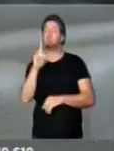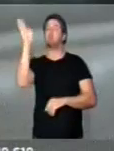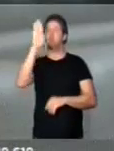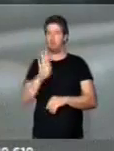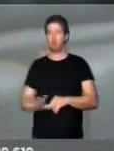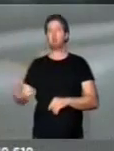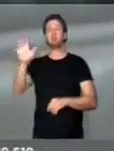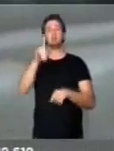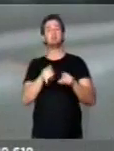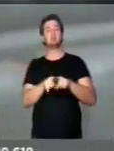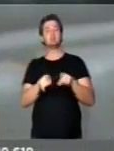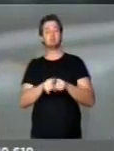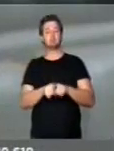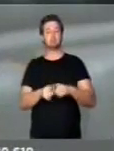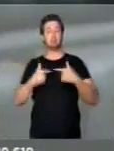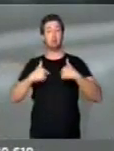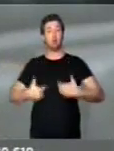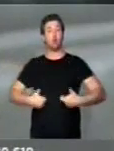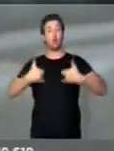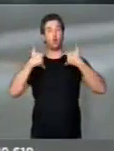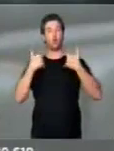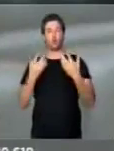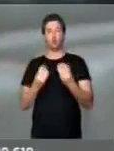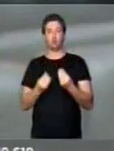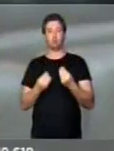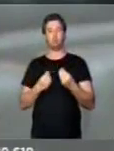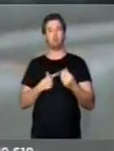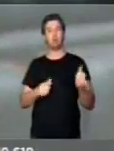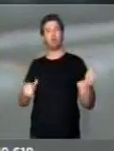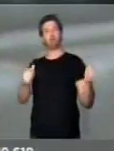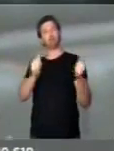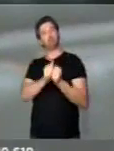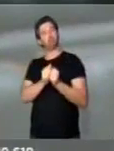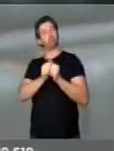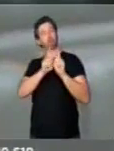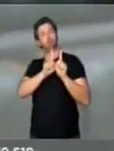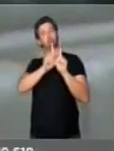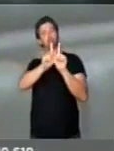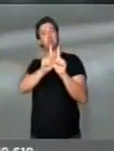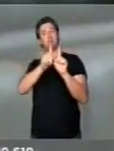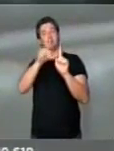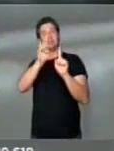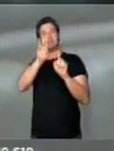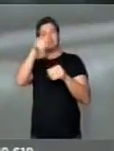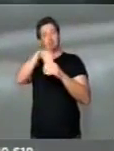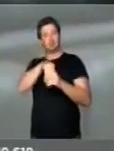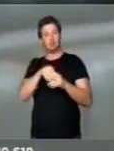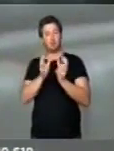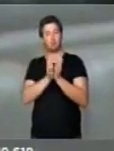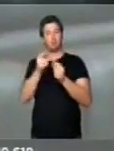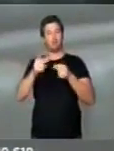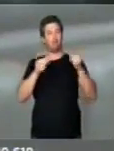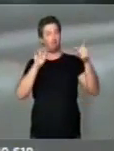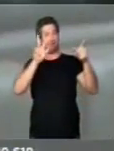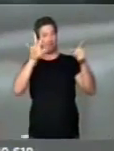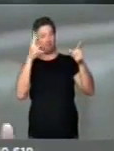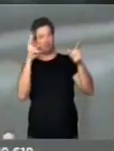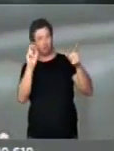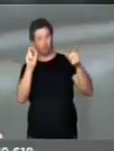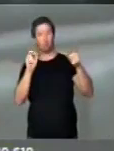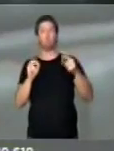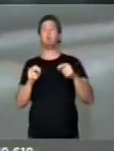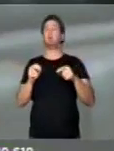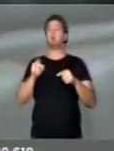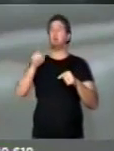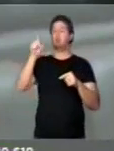para o Brasil. Eu fico orgulhoso em estar ladeando junto no PSB, junto com o deputado Flavinho e demais